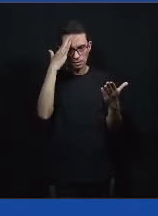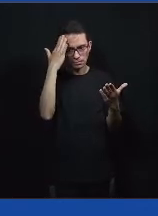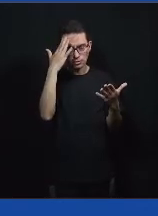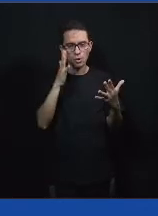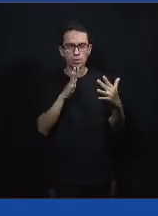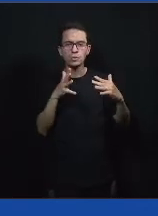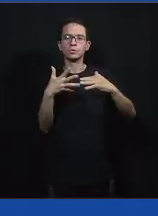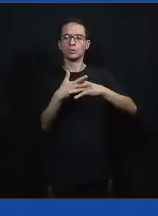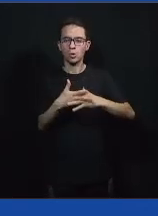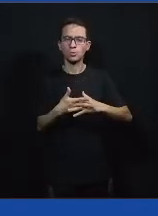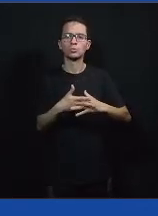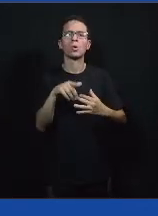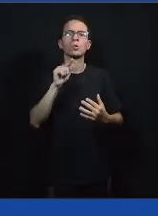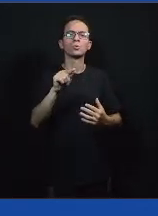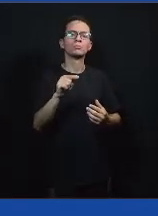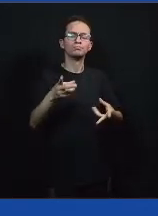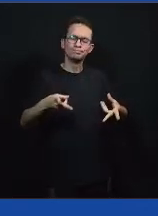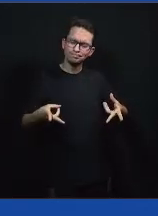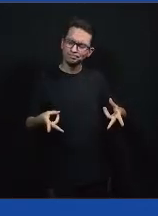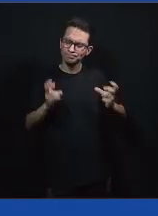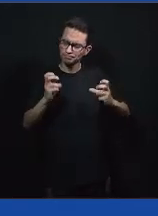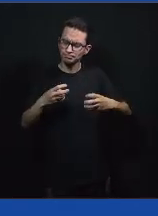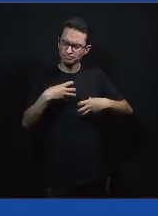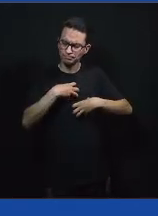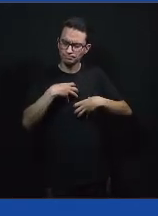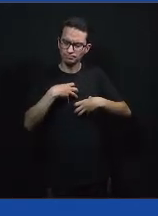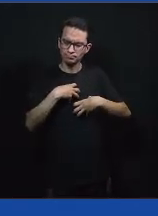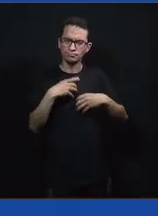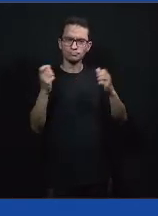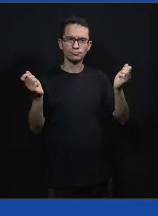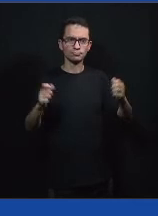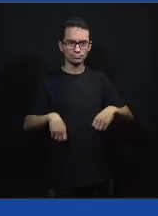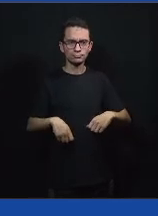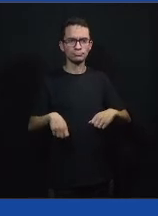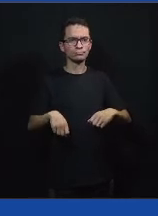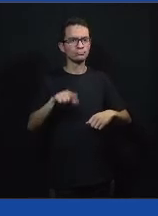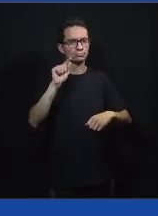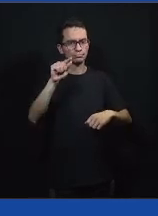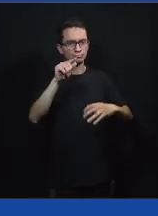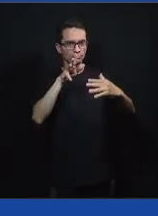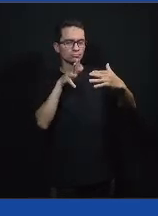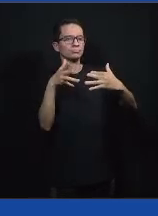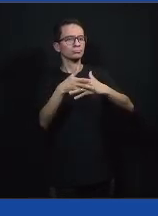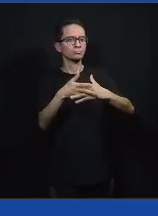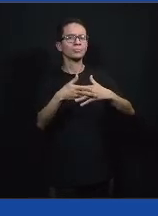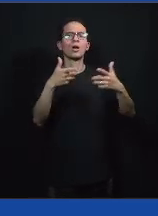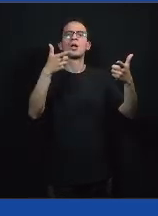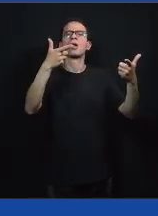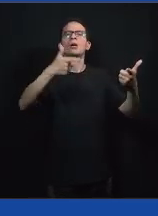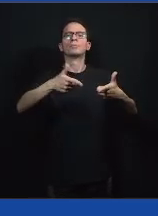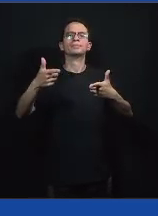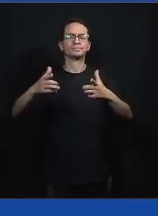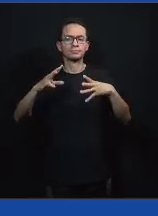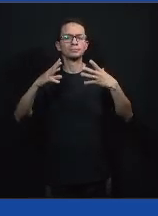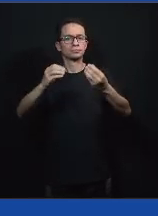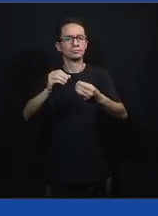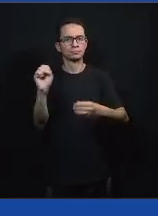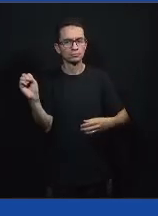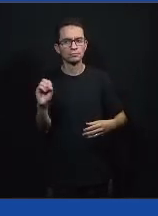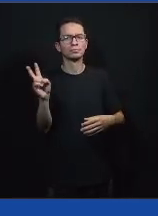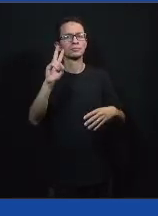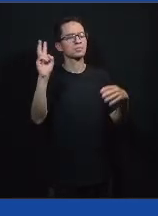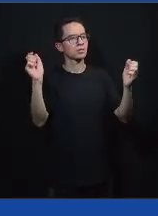vocês que a gente tem um olhar sensível para o indivíduo para a sociedade para o território a gente também teve essa valorização